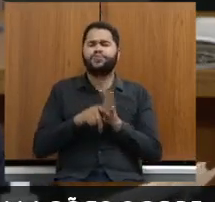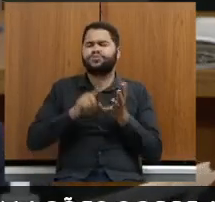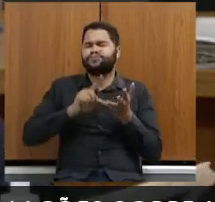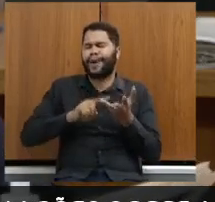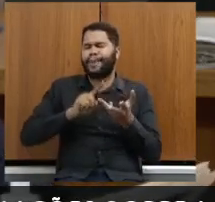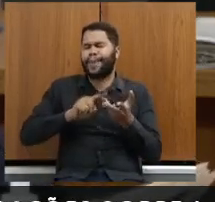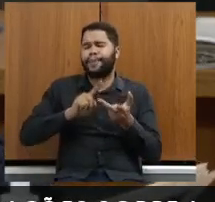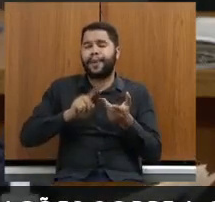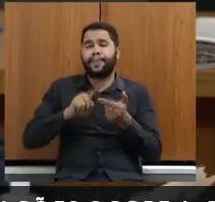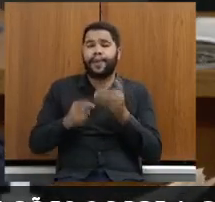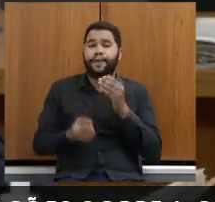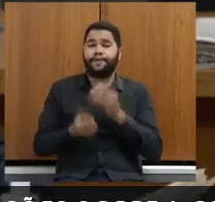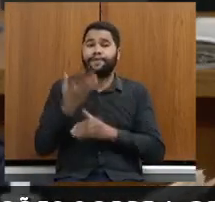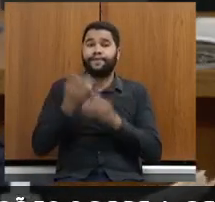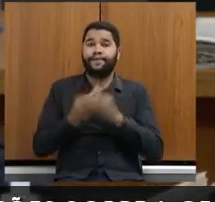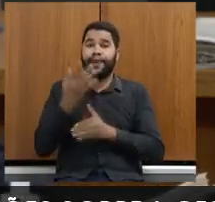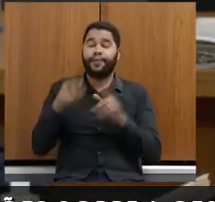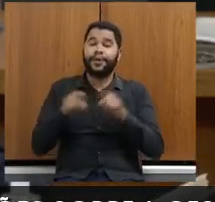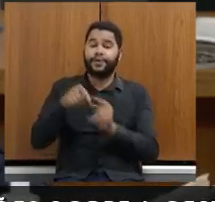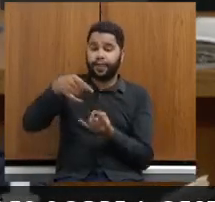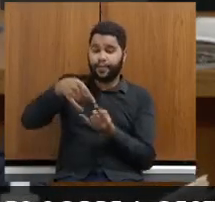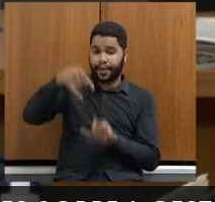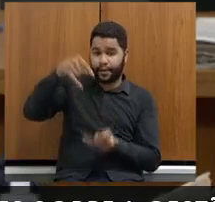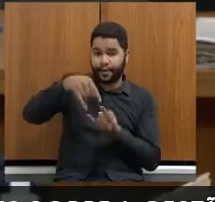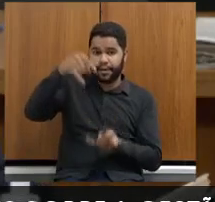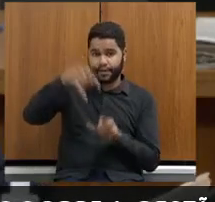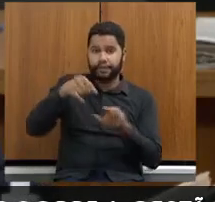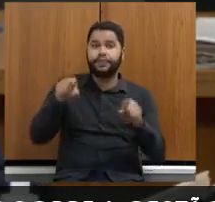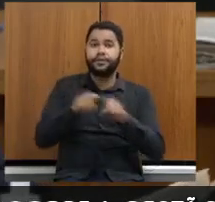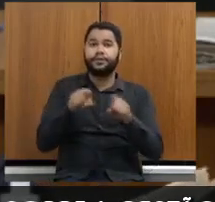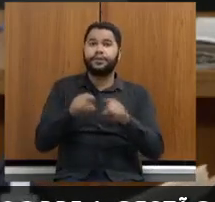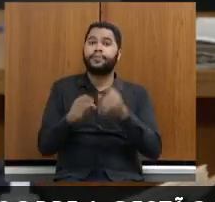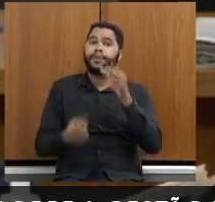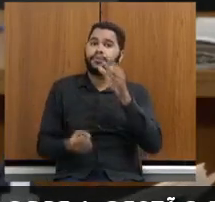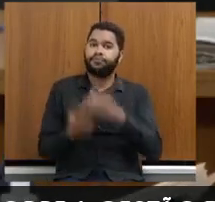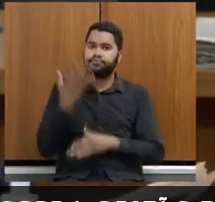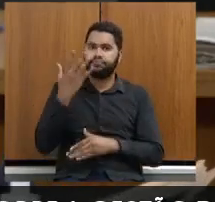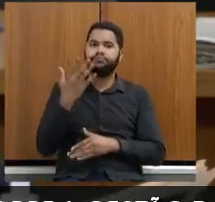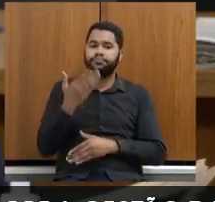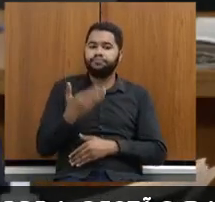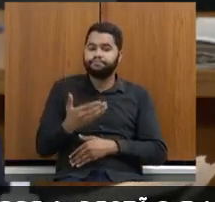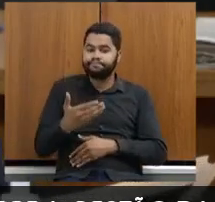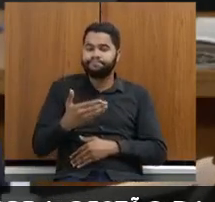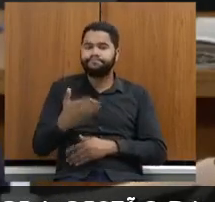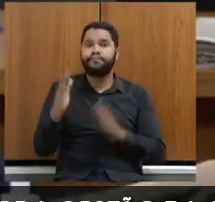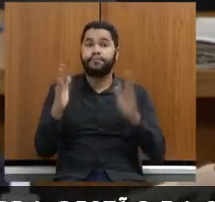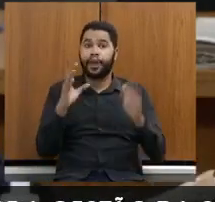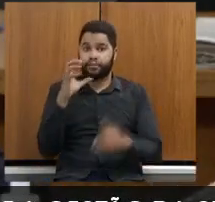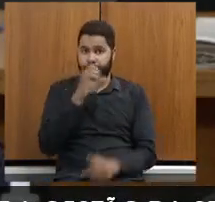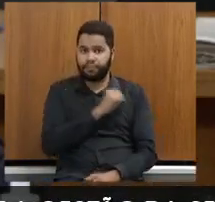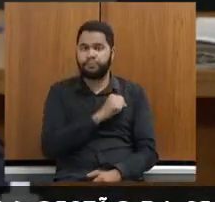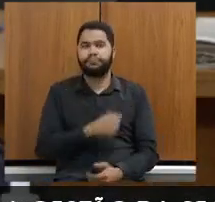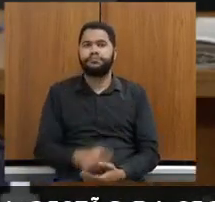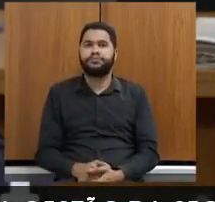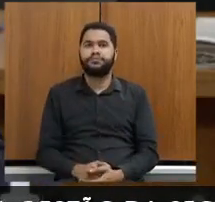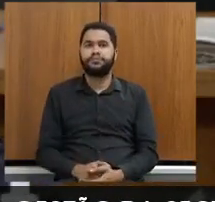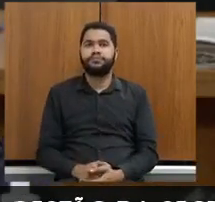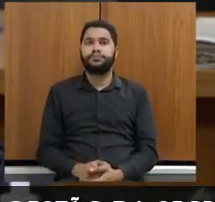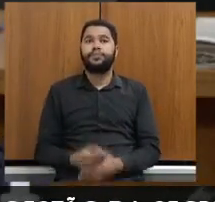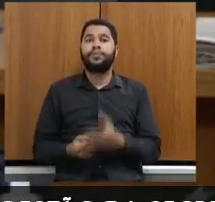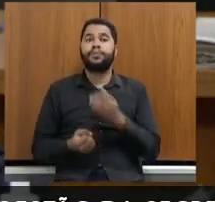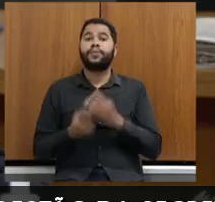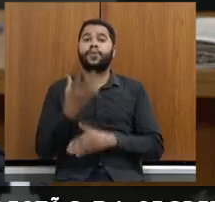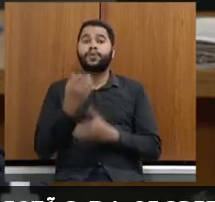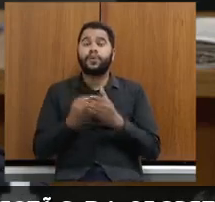enfim fábrica de absorvente ainda tá já vai ser já vai ser inaugurado assim Breve breve num prazo muito curto de tempo mas vamos